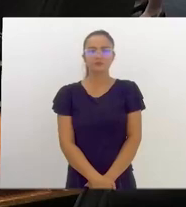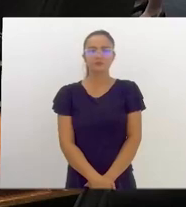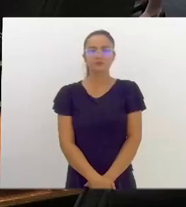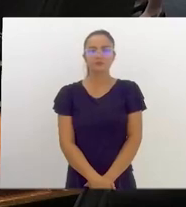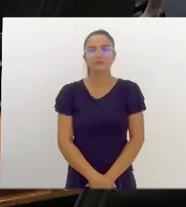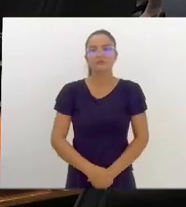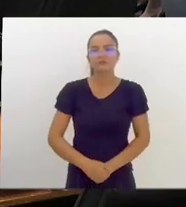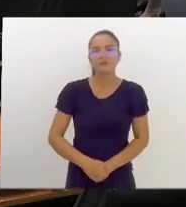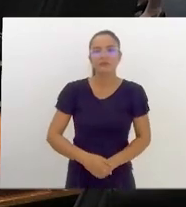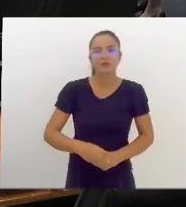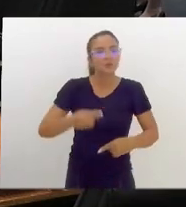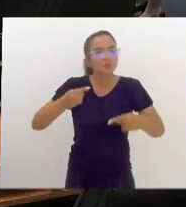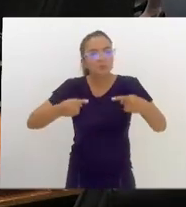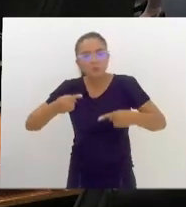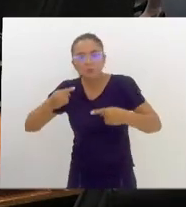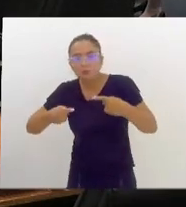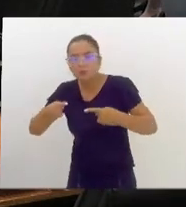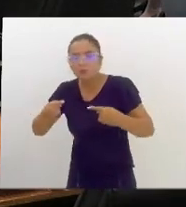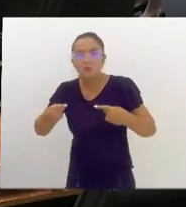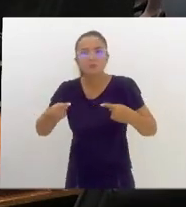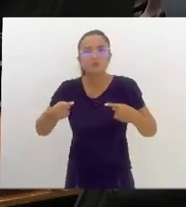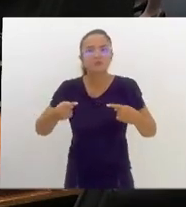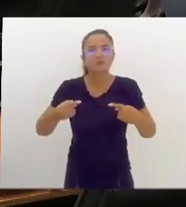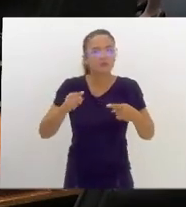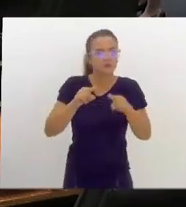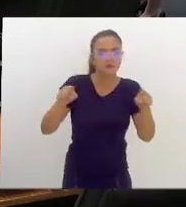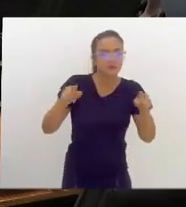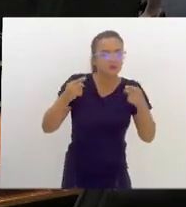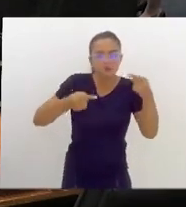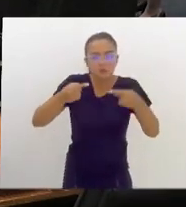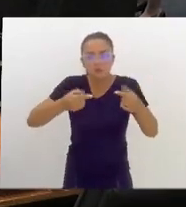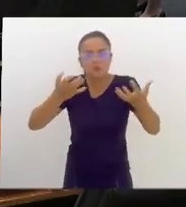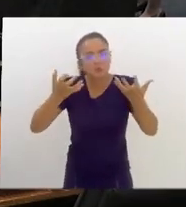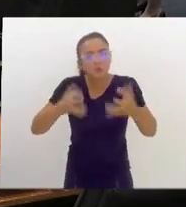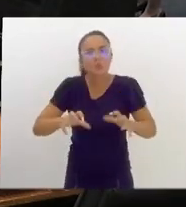Em discussão. Não havendo quem queira discutir.